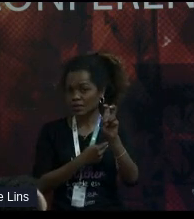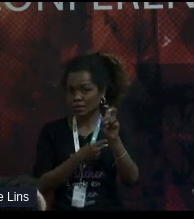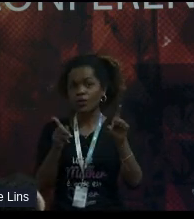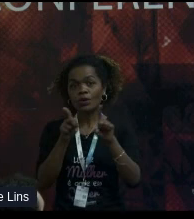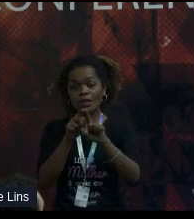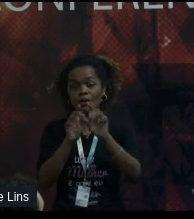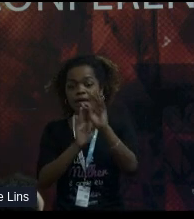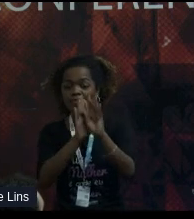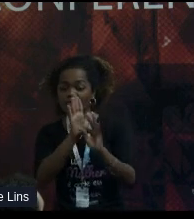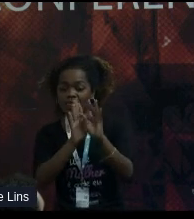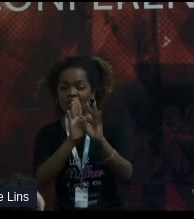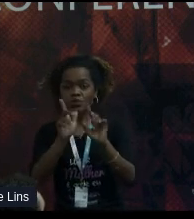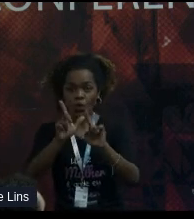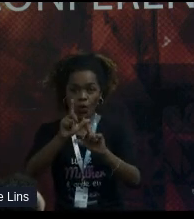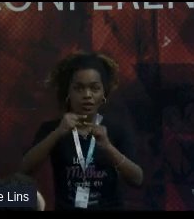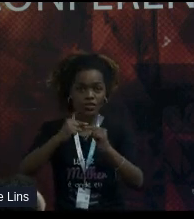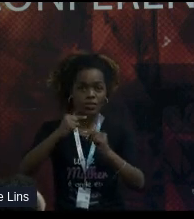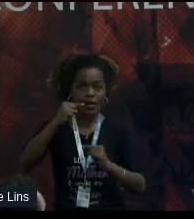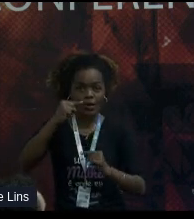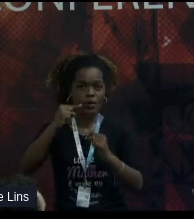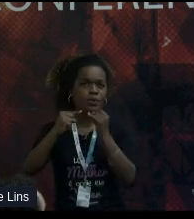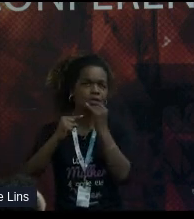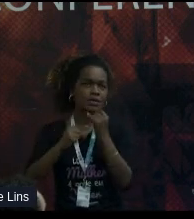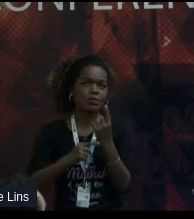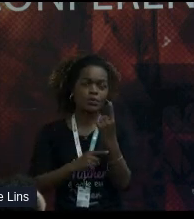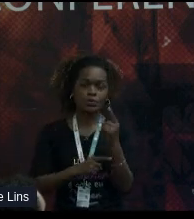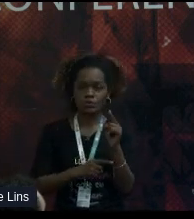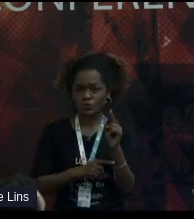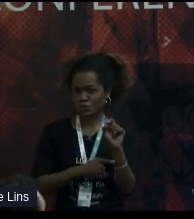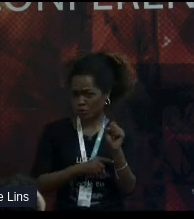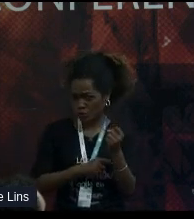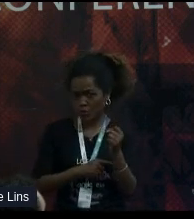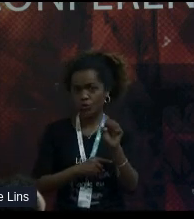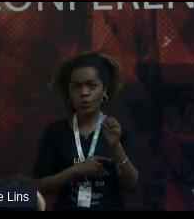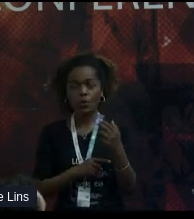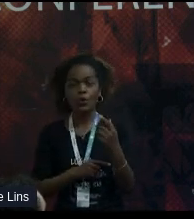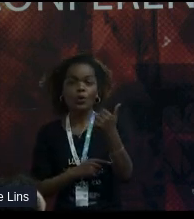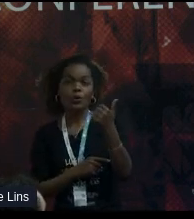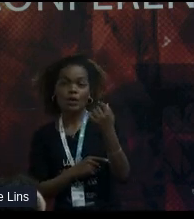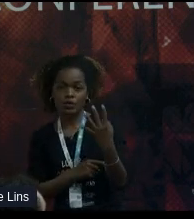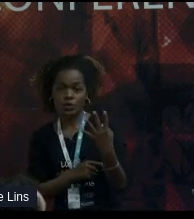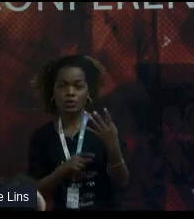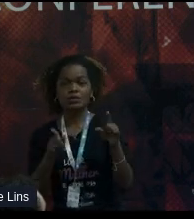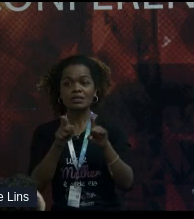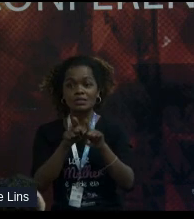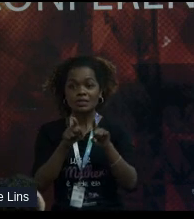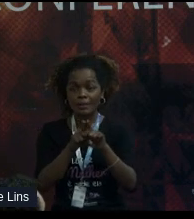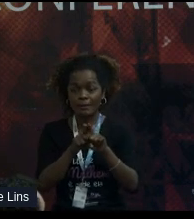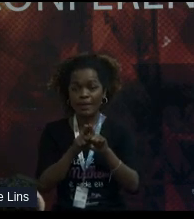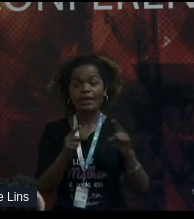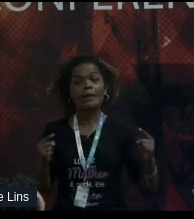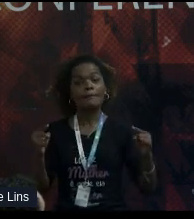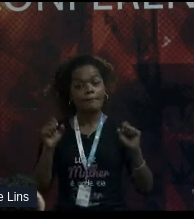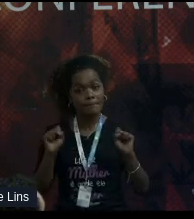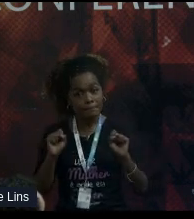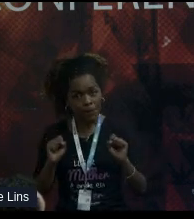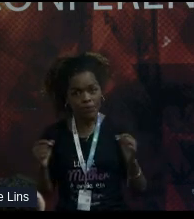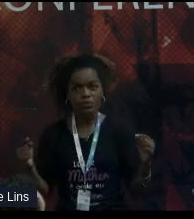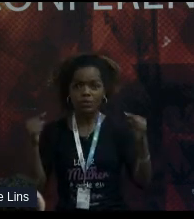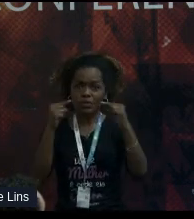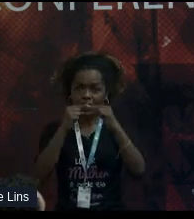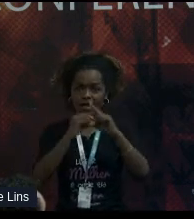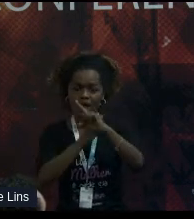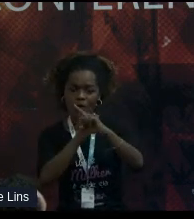fontes maiores, né, a partir de 18 pt ou 14 pt em bold, pode ter uma relação de contraste